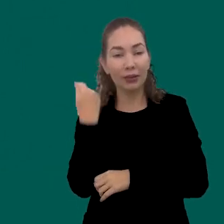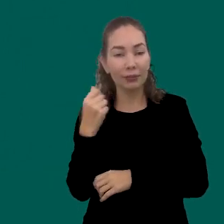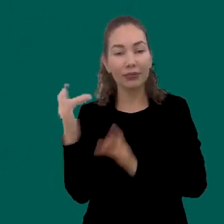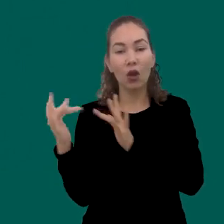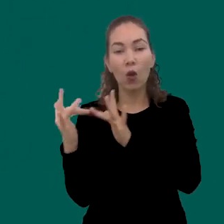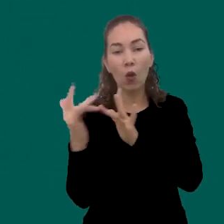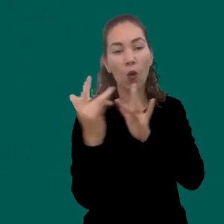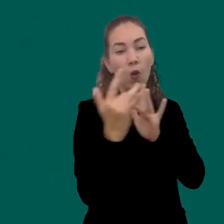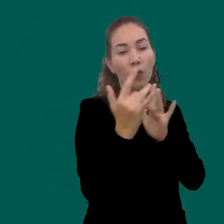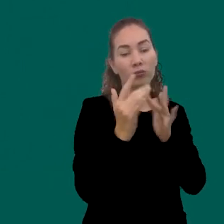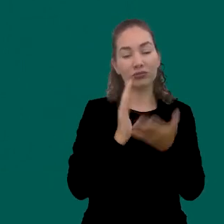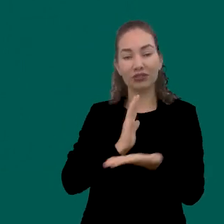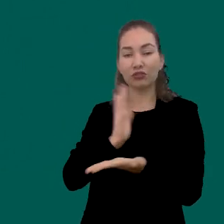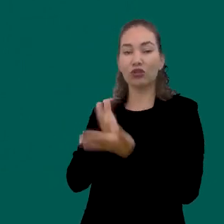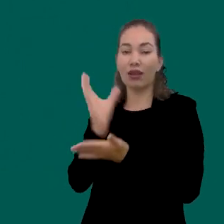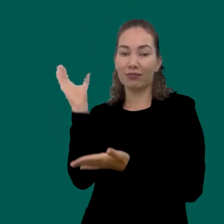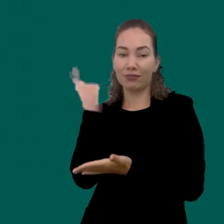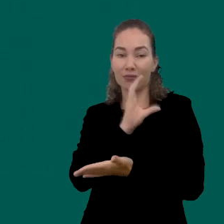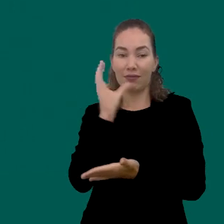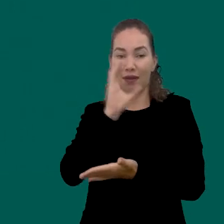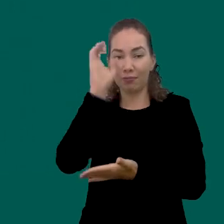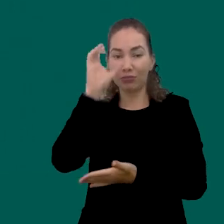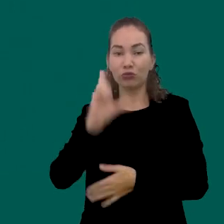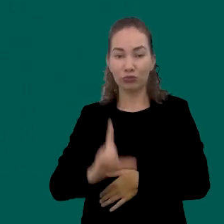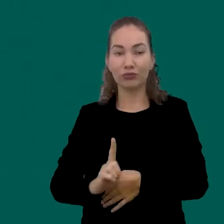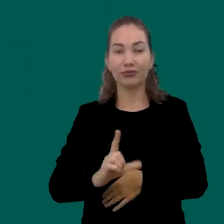contato mais direto e um contato mais rápido com o cliente.